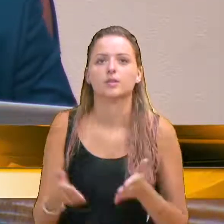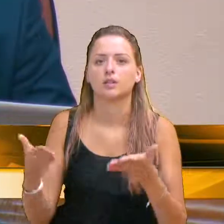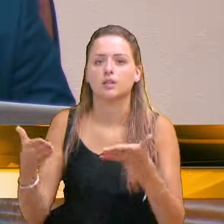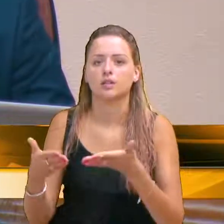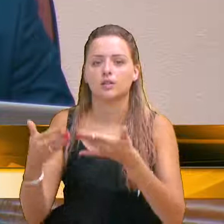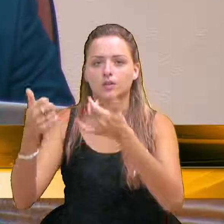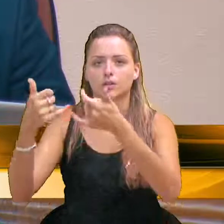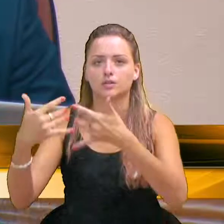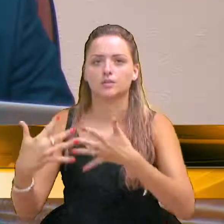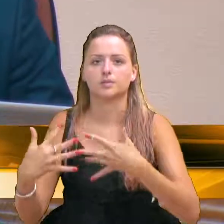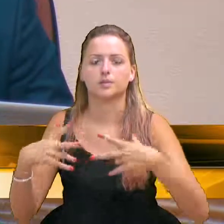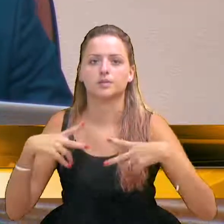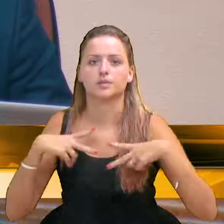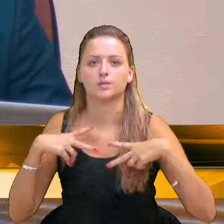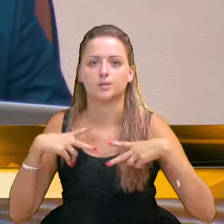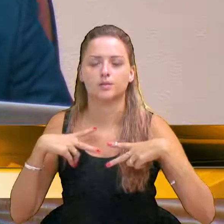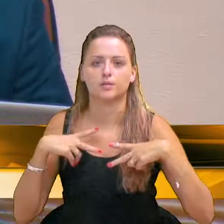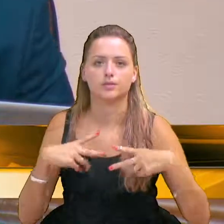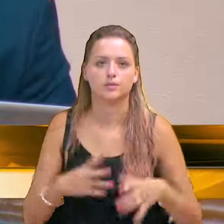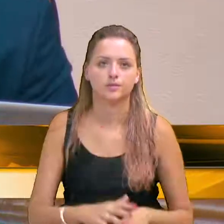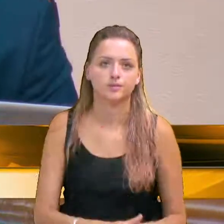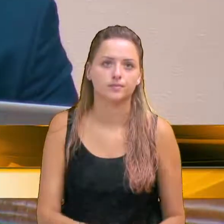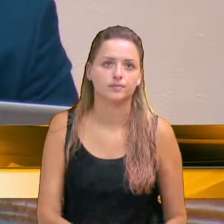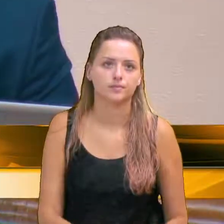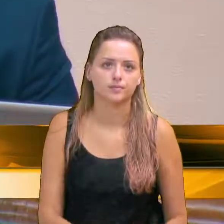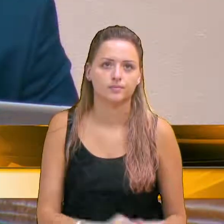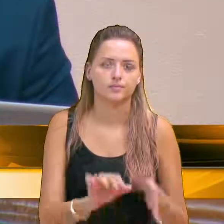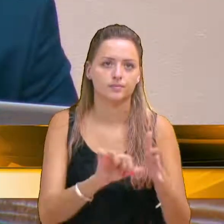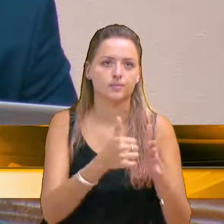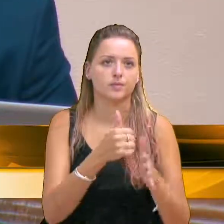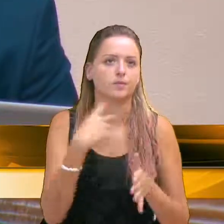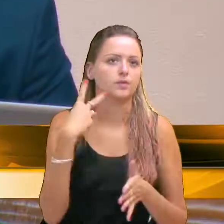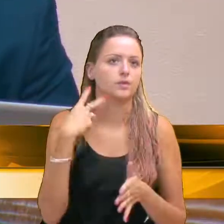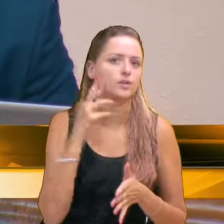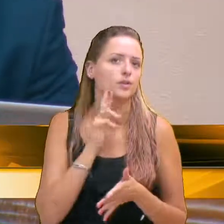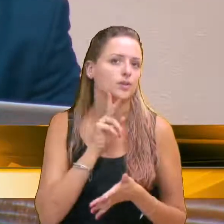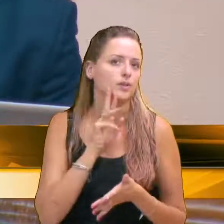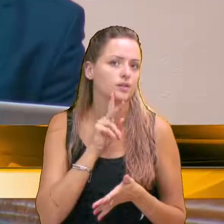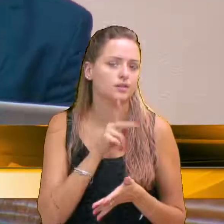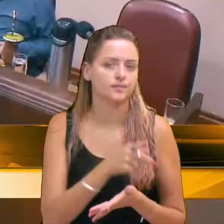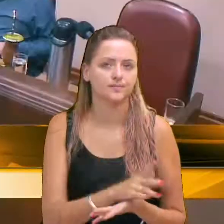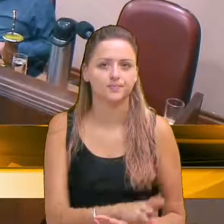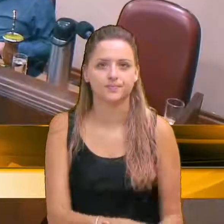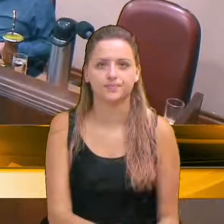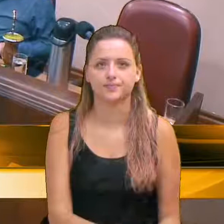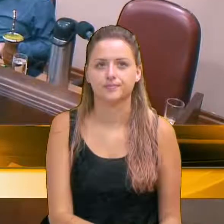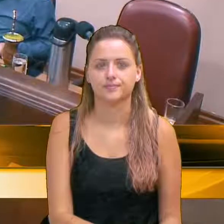Passemos ao espaço de pequeno expediente. Primeiro vereador inscrito, vereador Renato Oliveira.